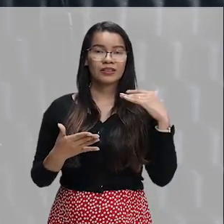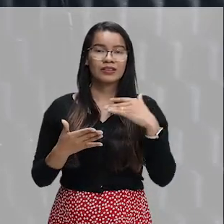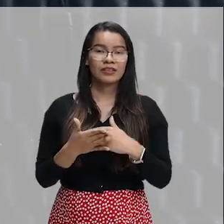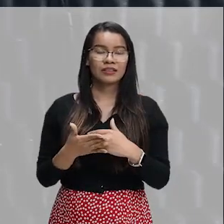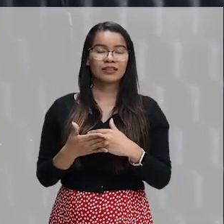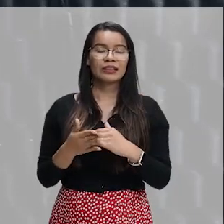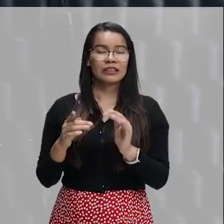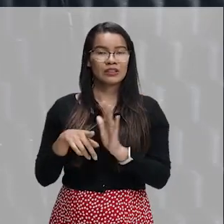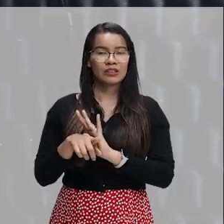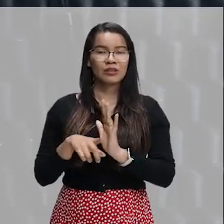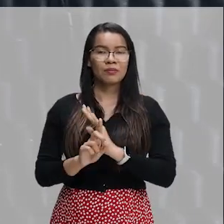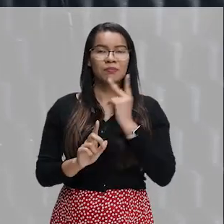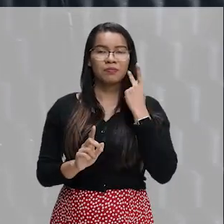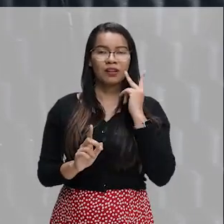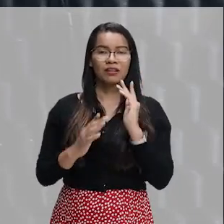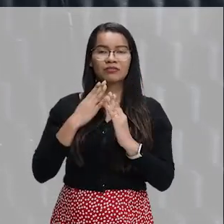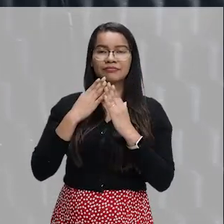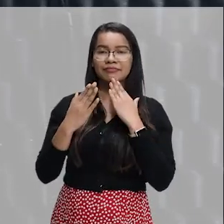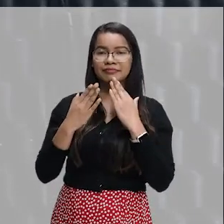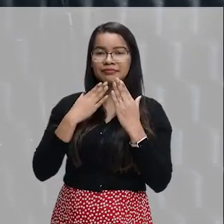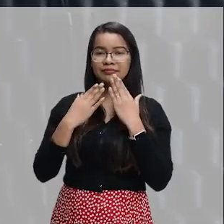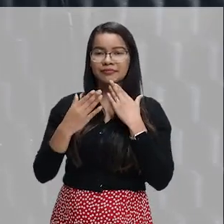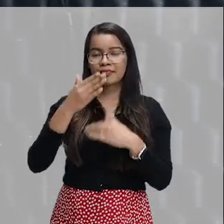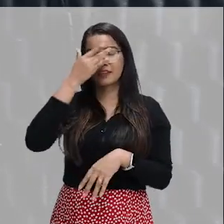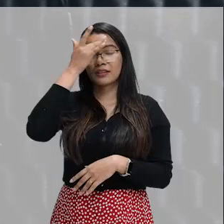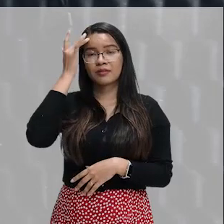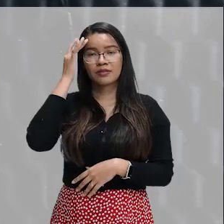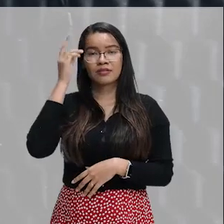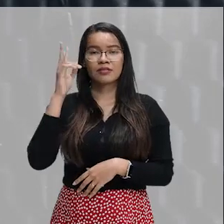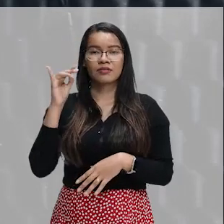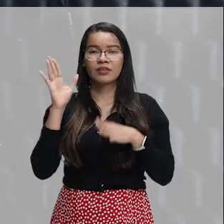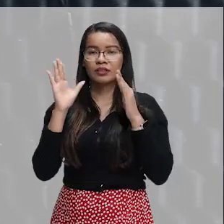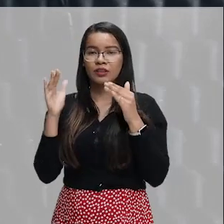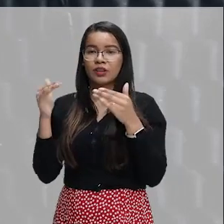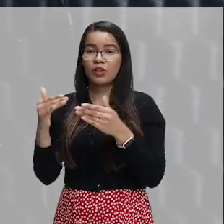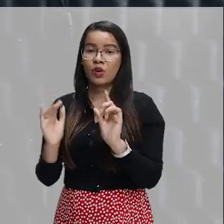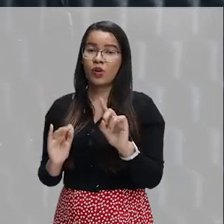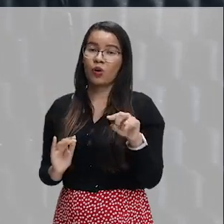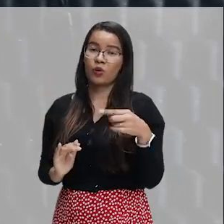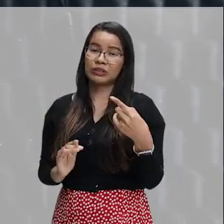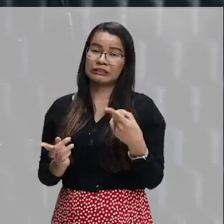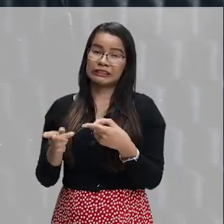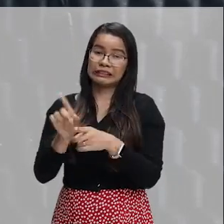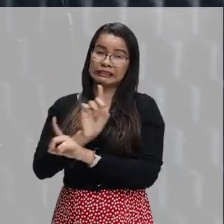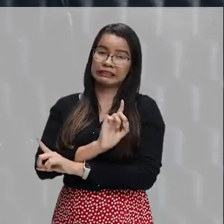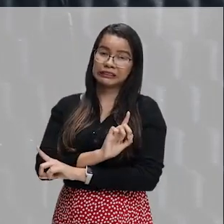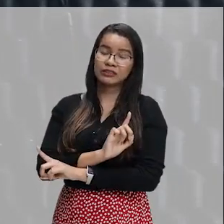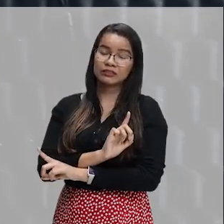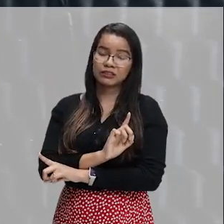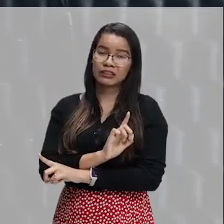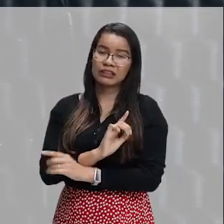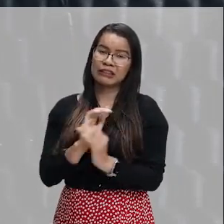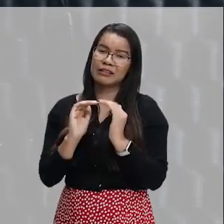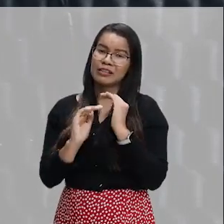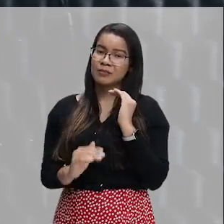questões para serem discutidas, as pessoas vão convergir, outras vão divergir em relação a opiniões,